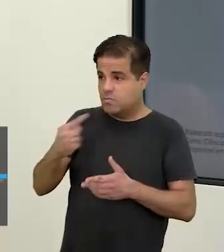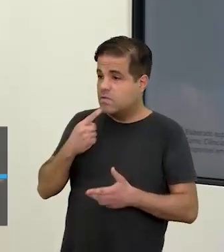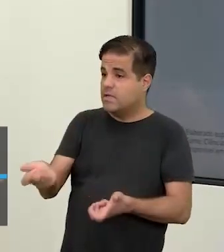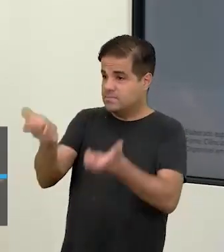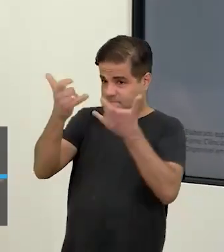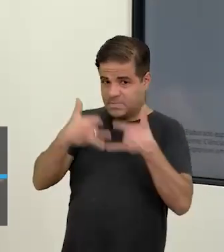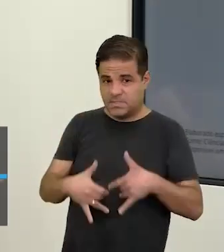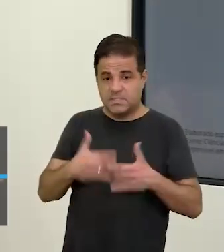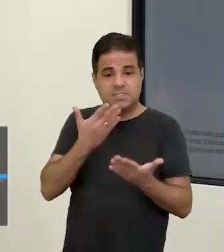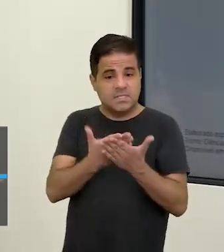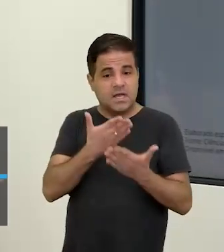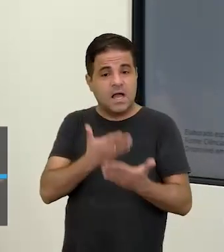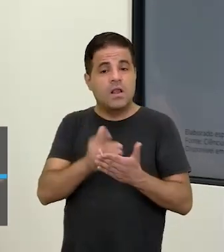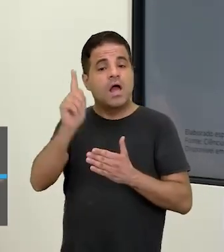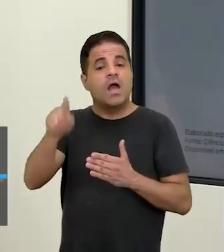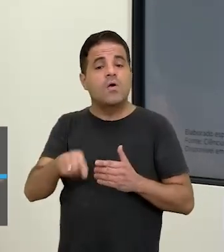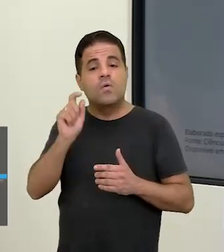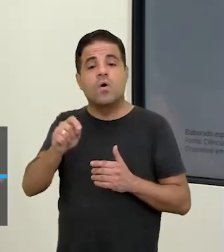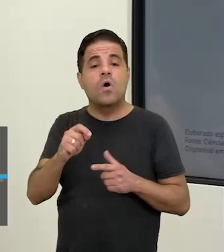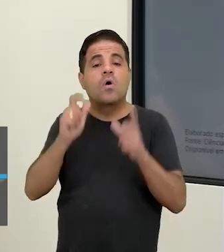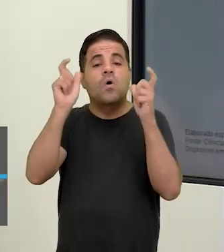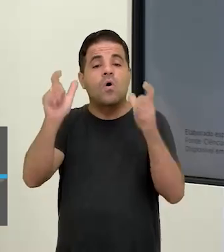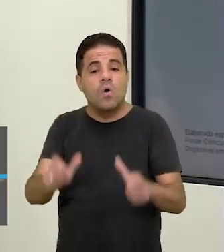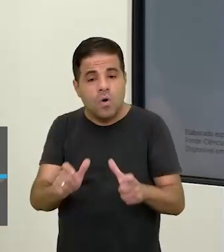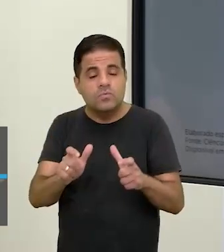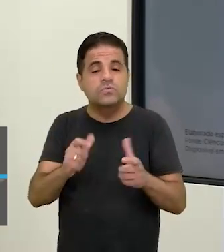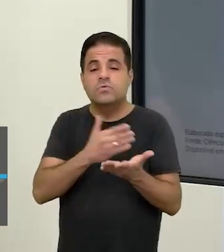falar nessa aula é a respeito de onde